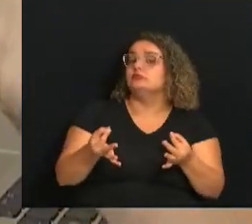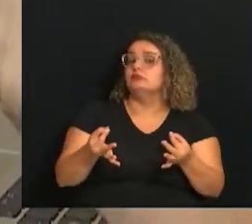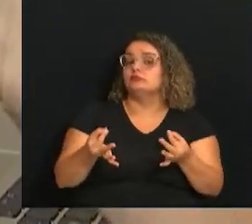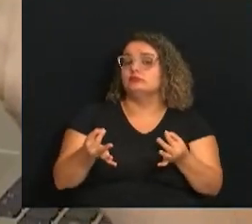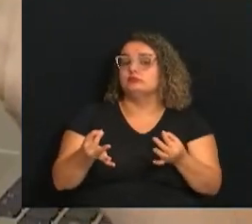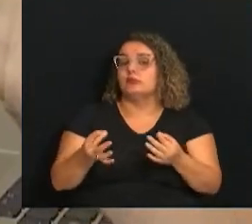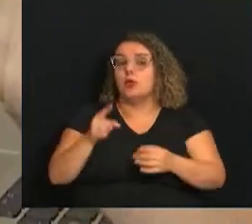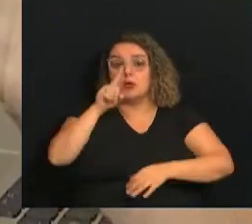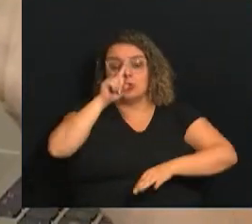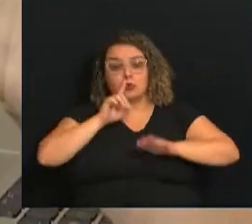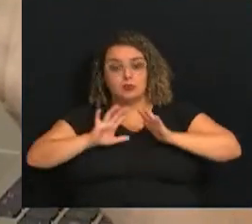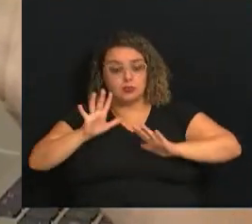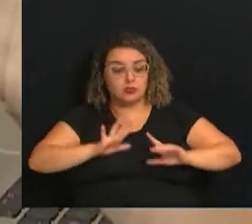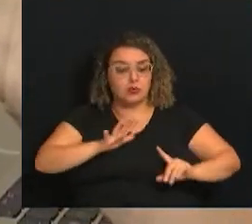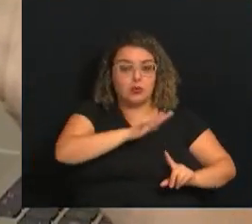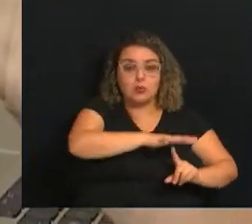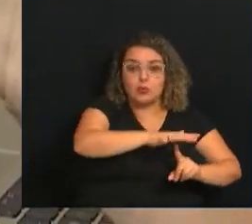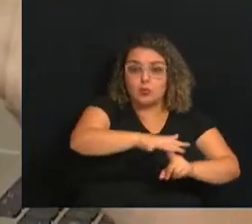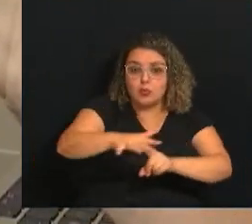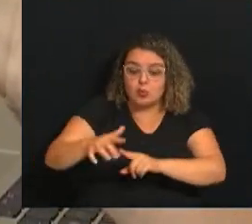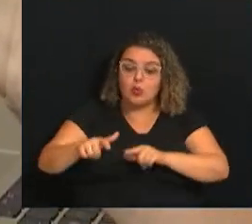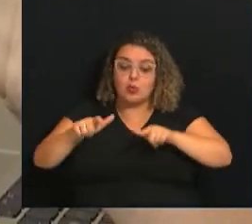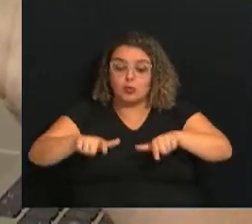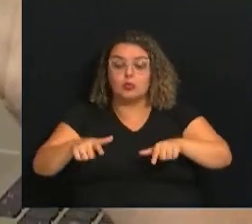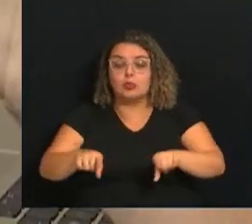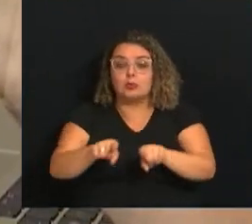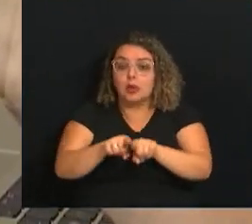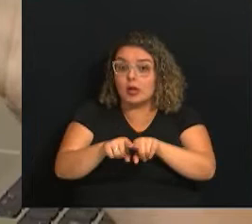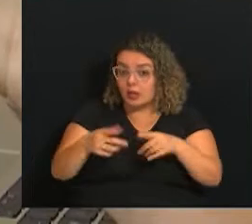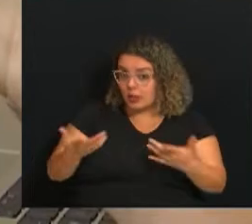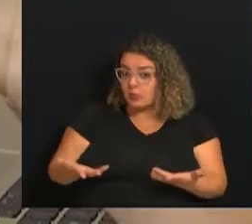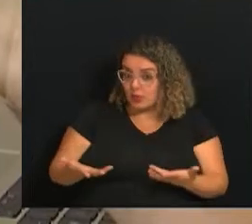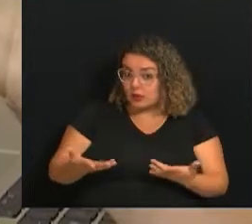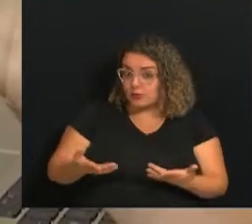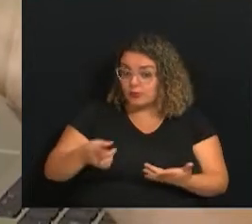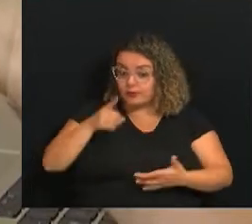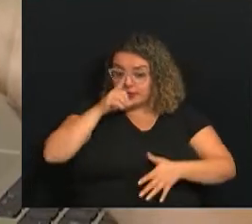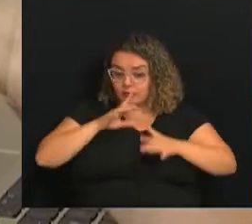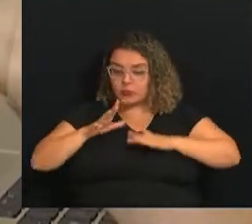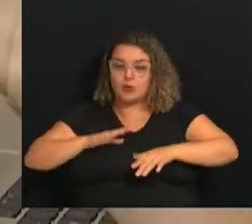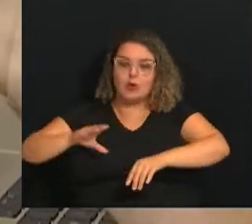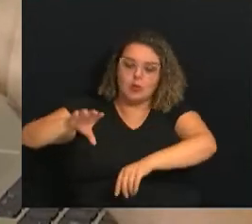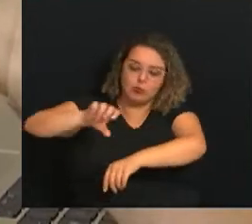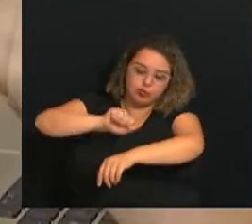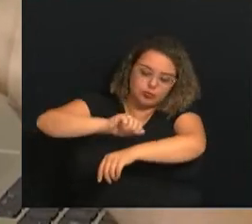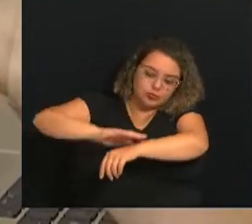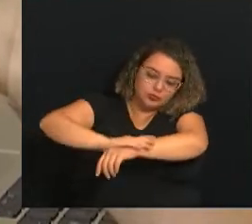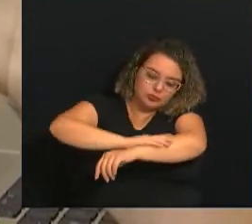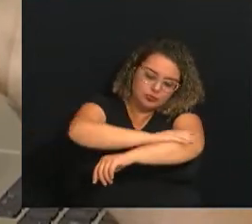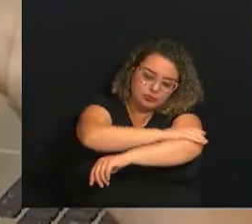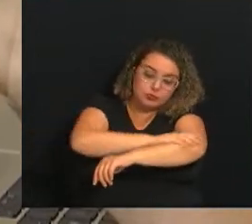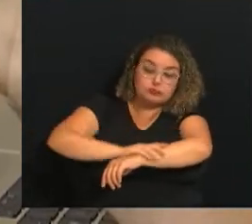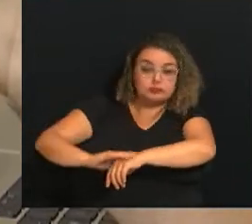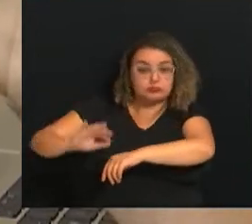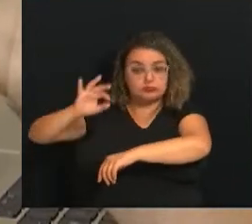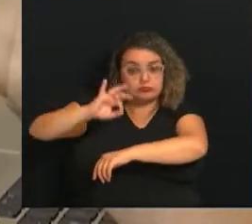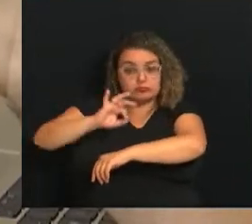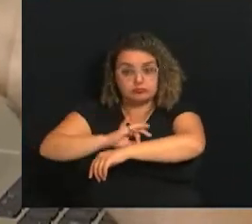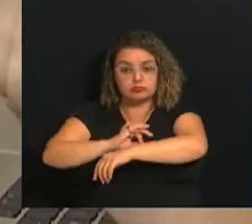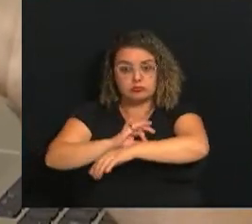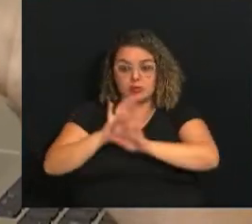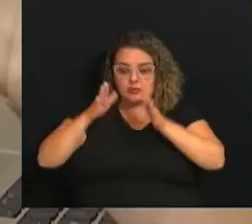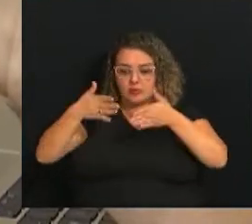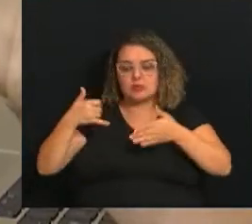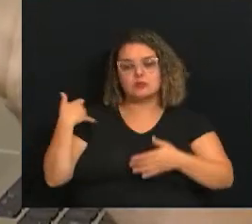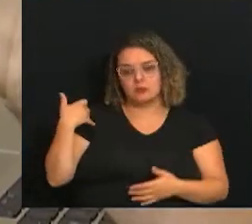cuidados ambientais que a gente precisa ter para evitar a transmissão dessa doença, também cuidados de uso de repelentes adequados, direcionados para a idade específica,